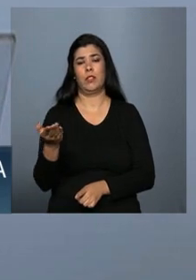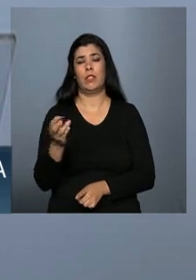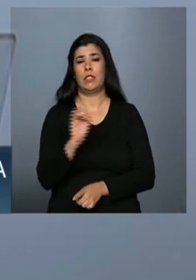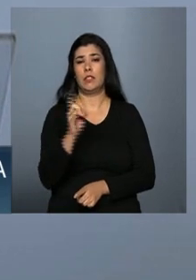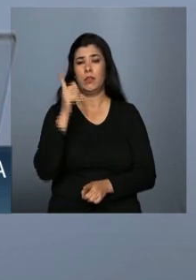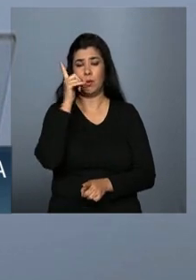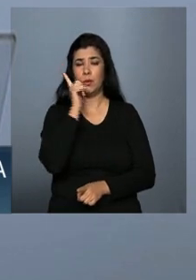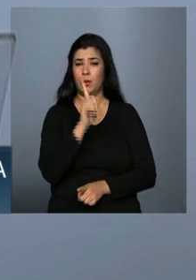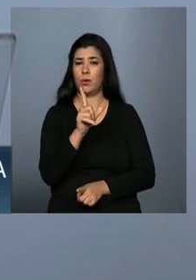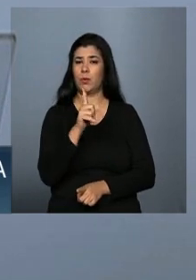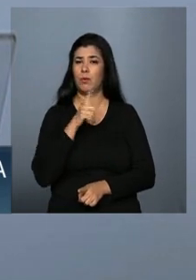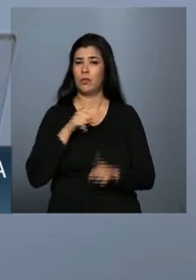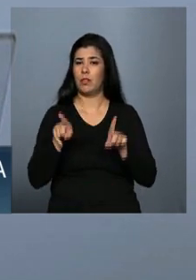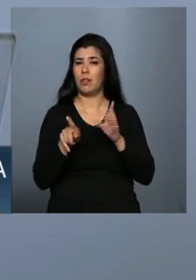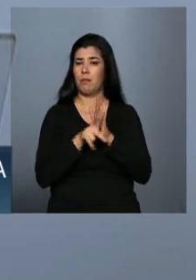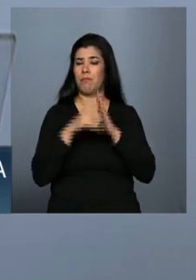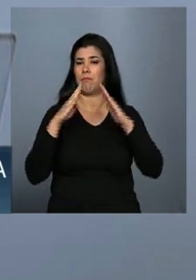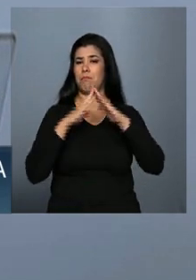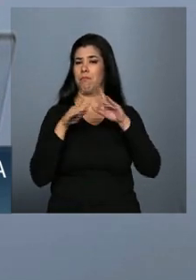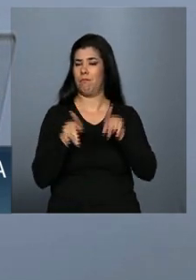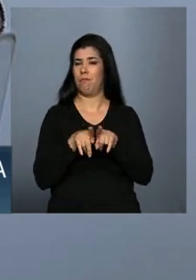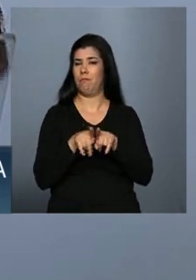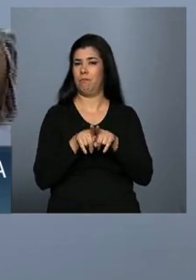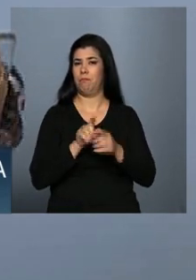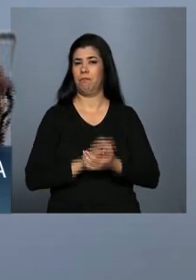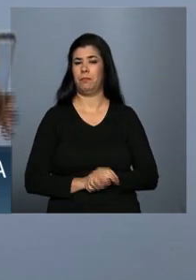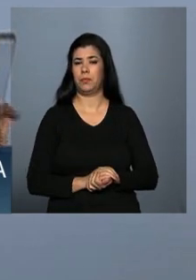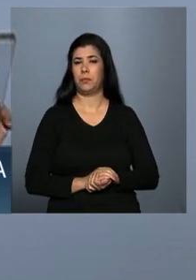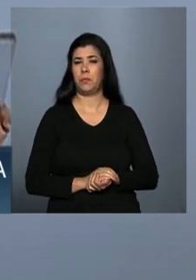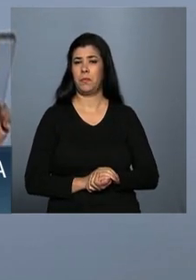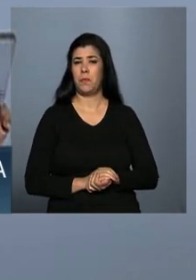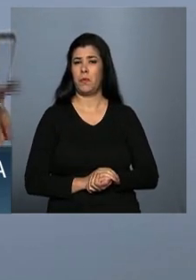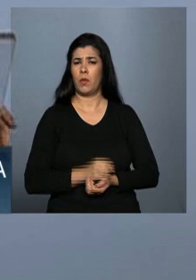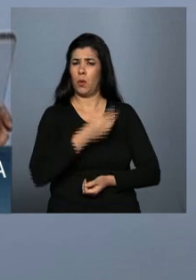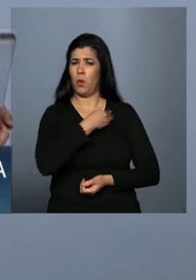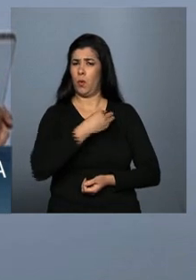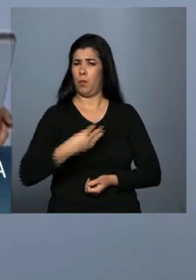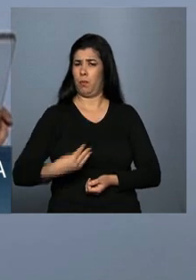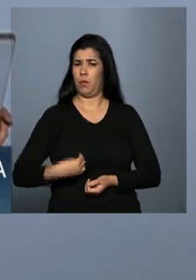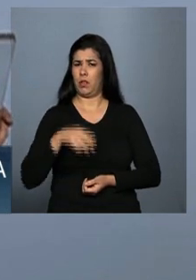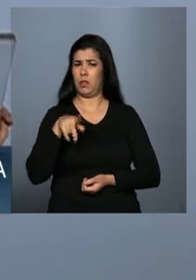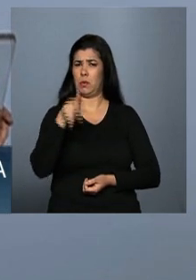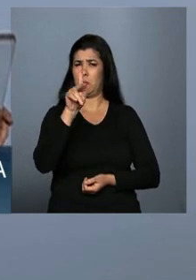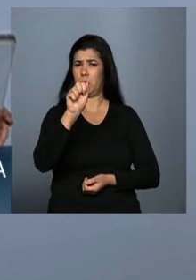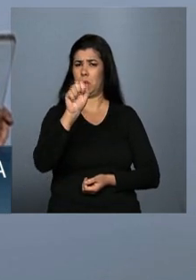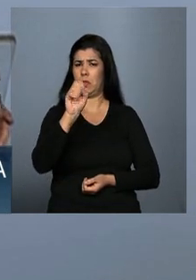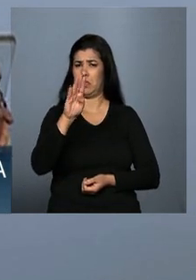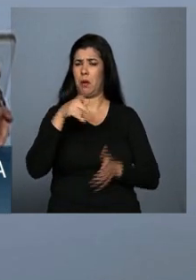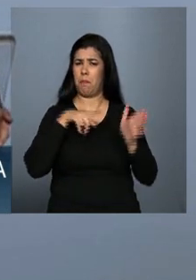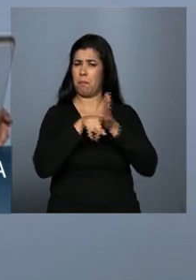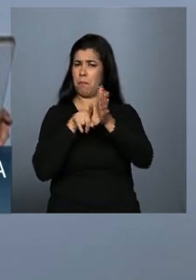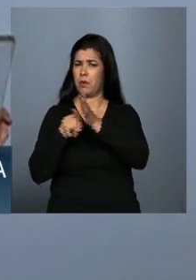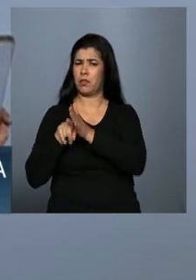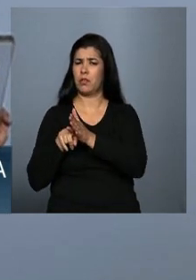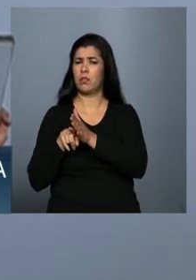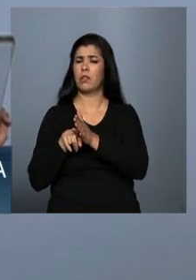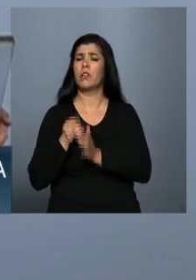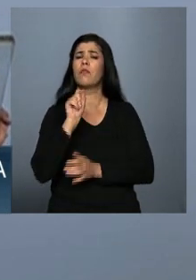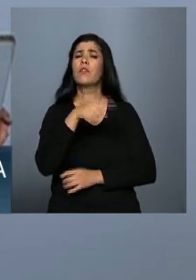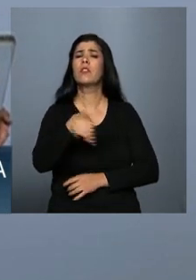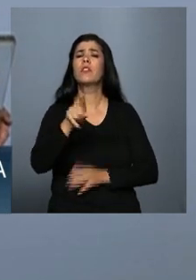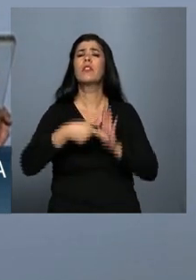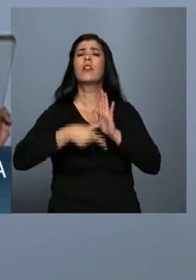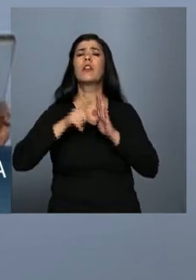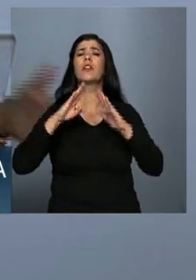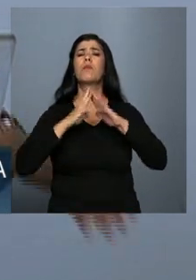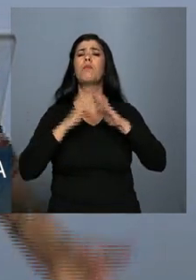gente consegue a casa própria. O ministro Kassab perguntou para vocês quem é que morava